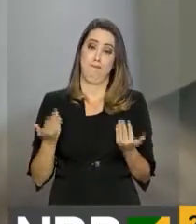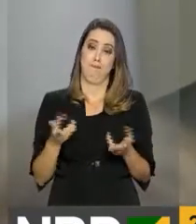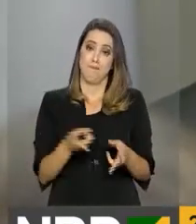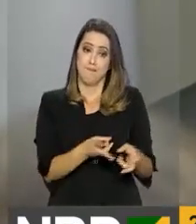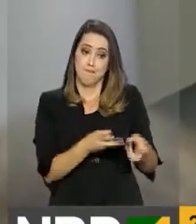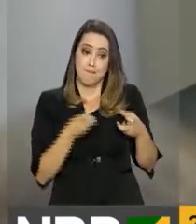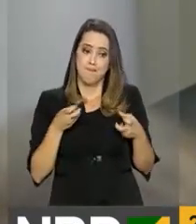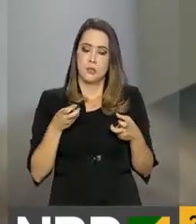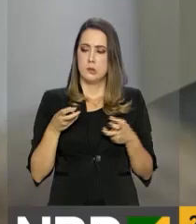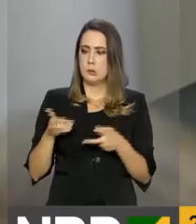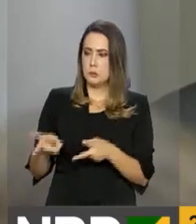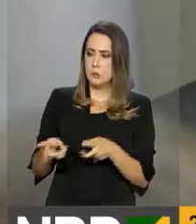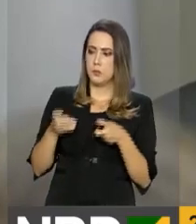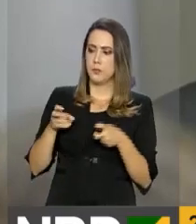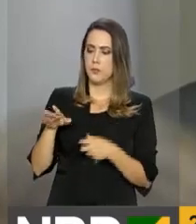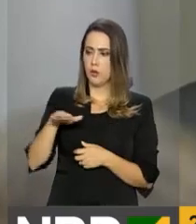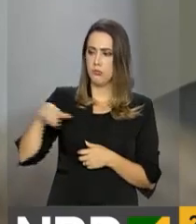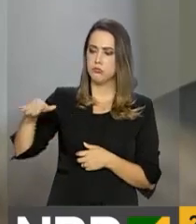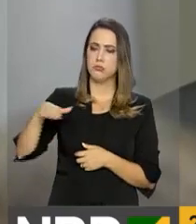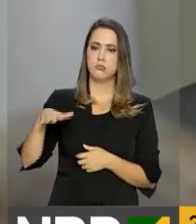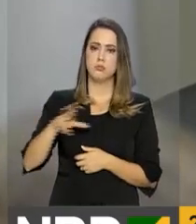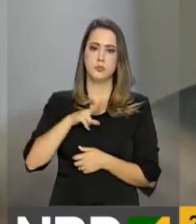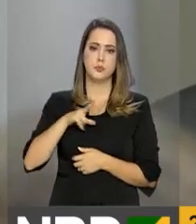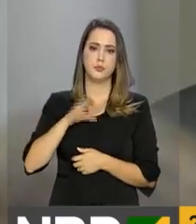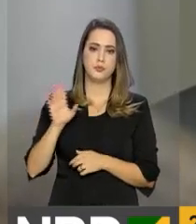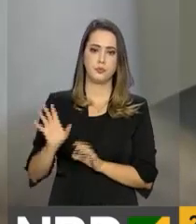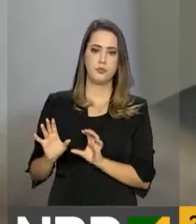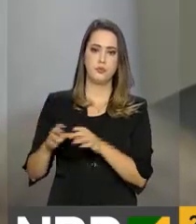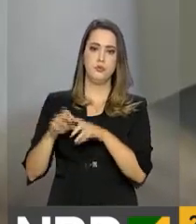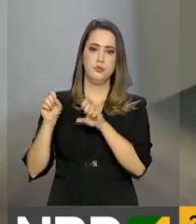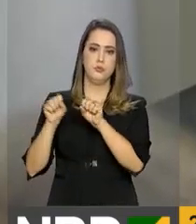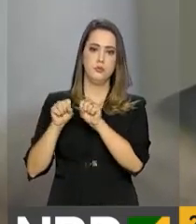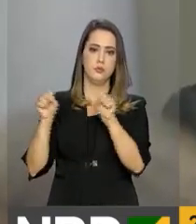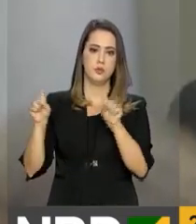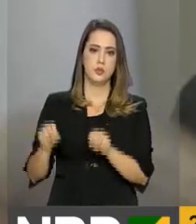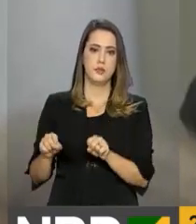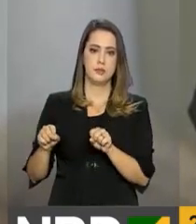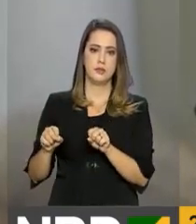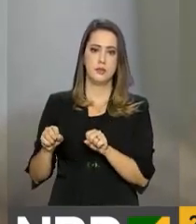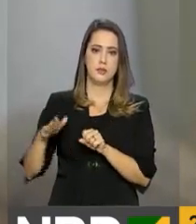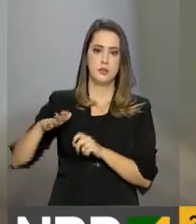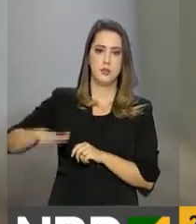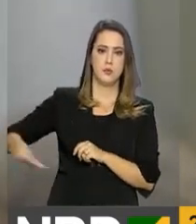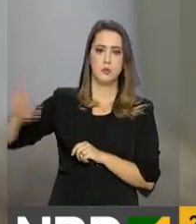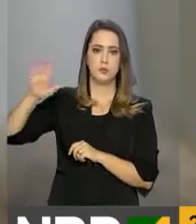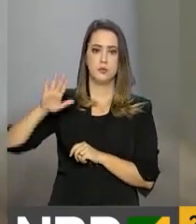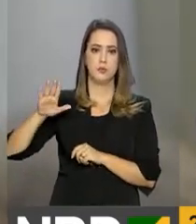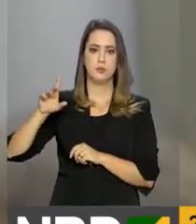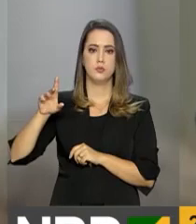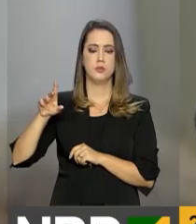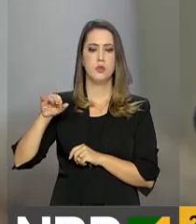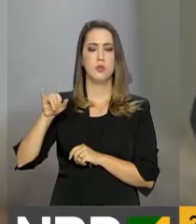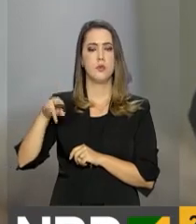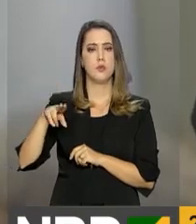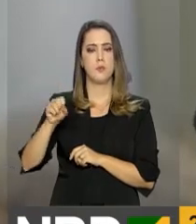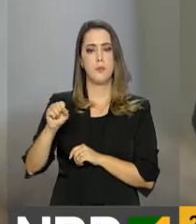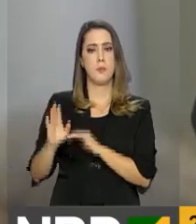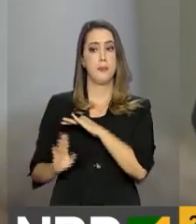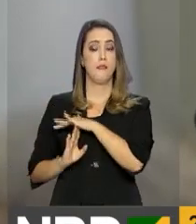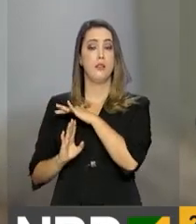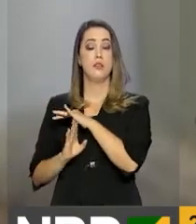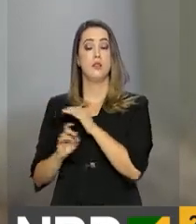verifiquei no setor privado, no chamado Sistema Geral da Previdência Social, o teto